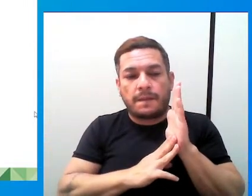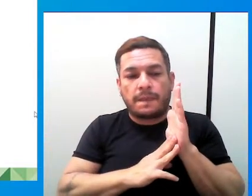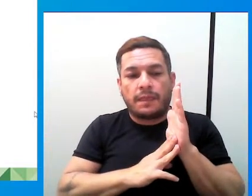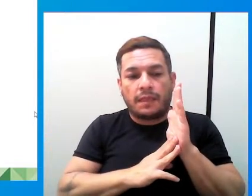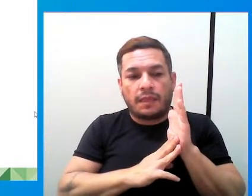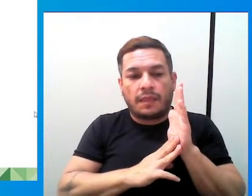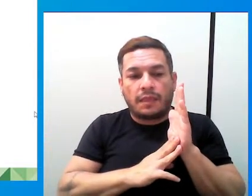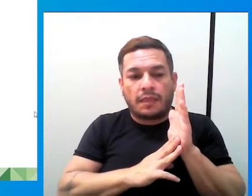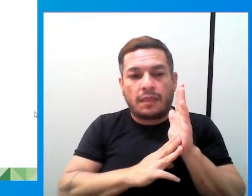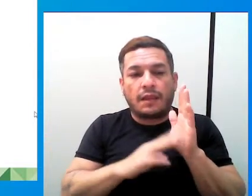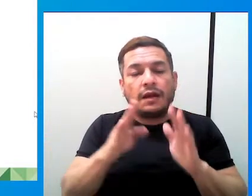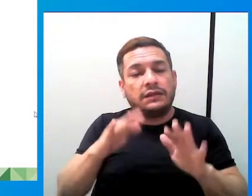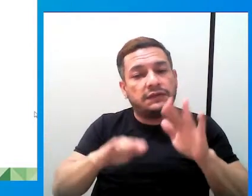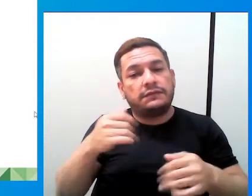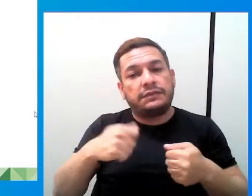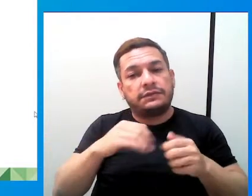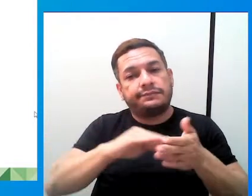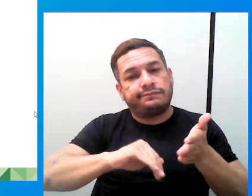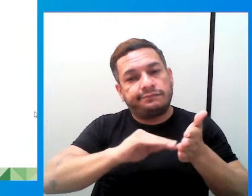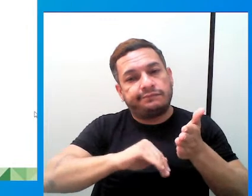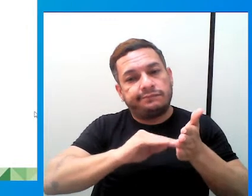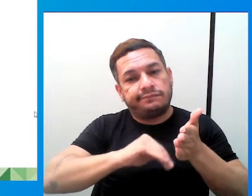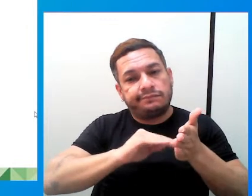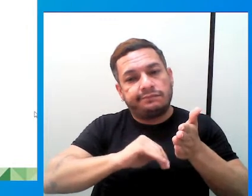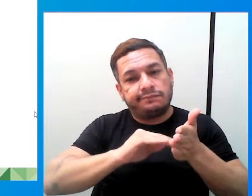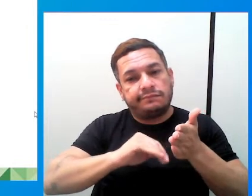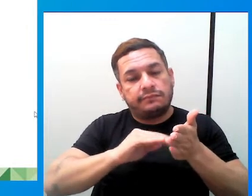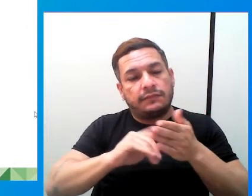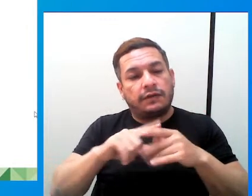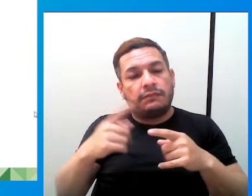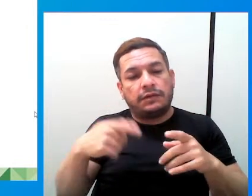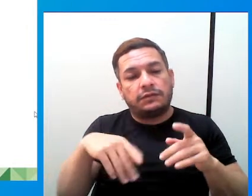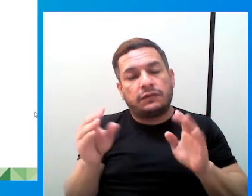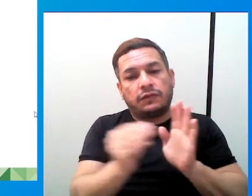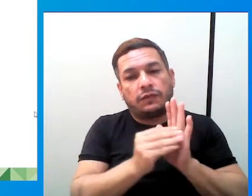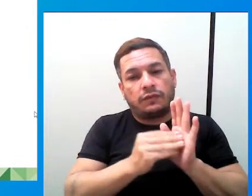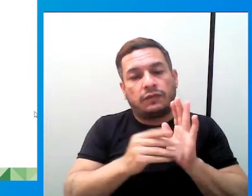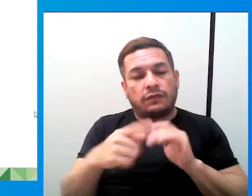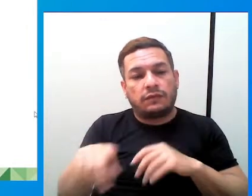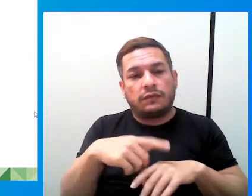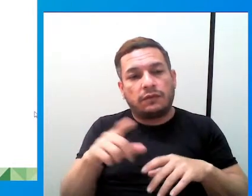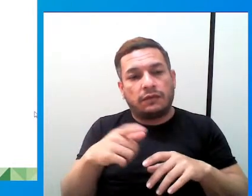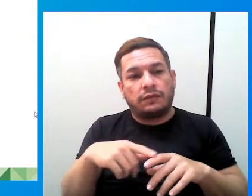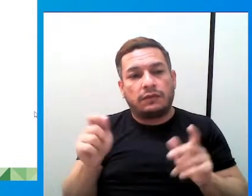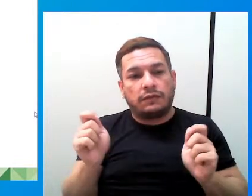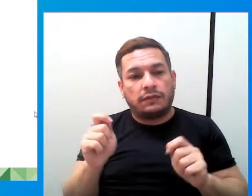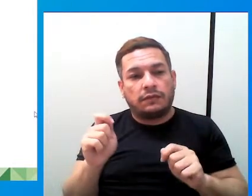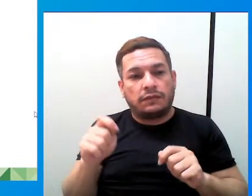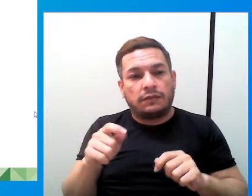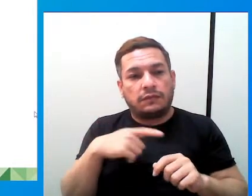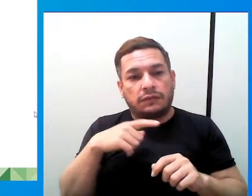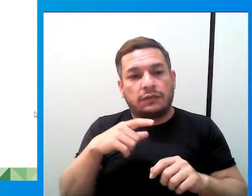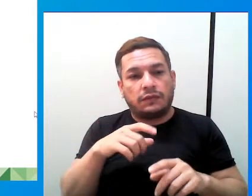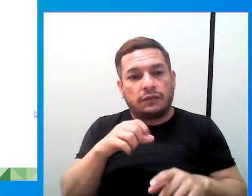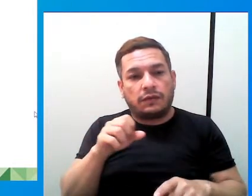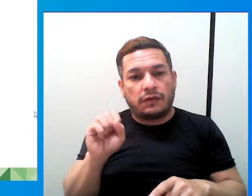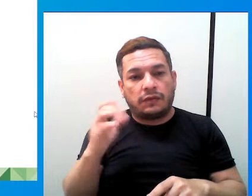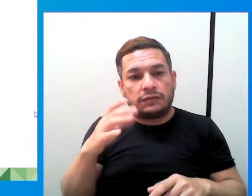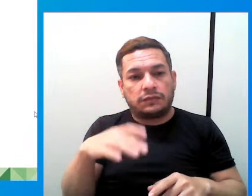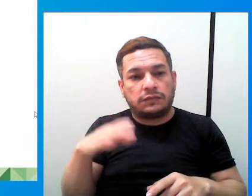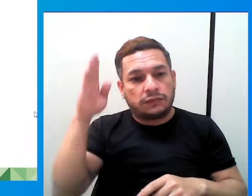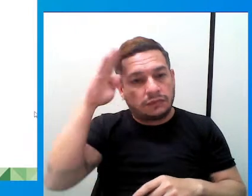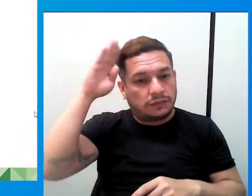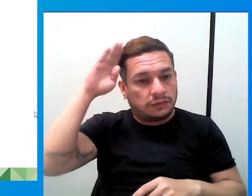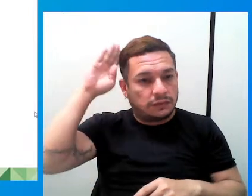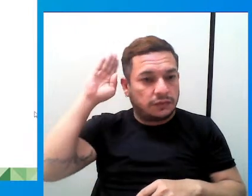que eu precise tirar algo. Mais à frente, eu vou colocar isso para vocês. Potencializar o impacto social e acadêmico dos cursos, a